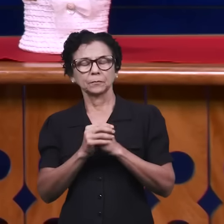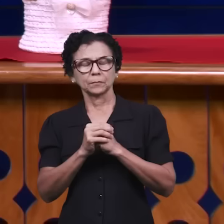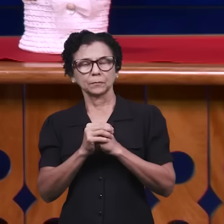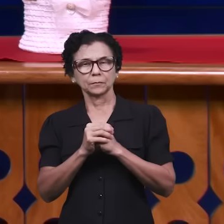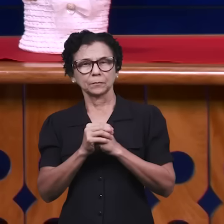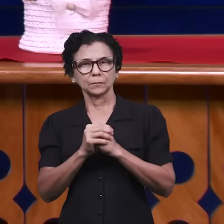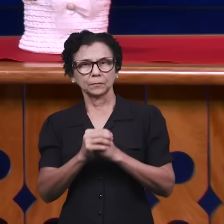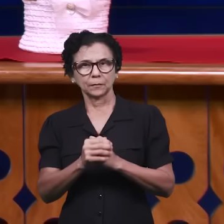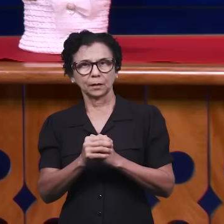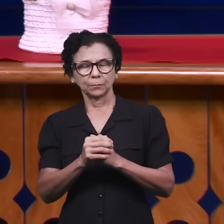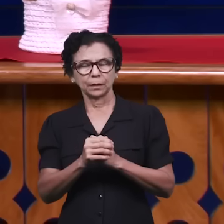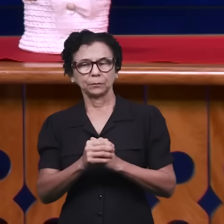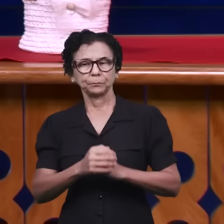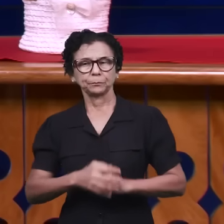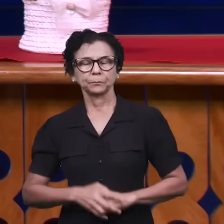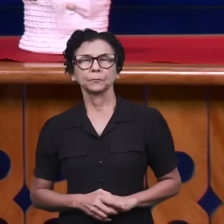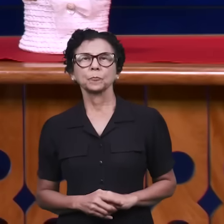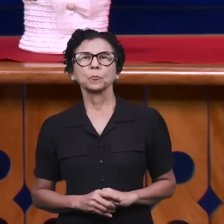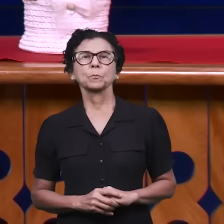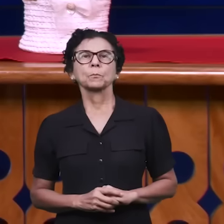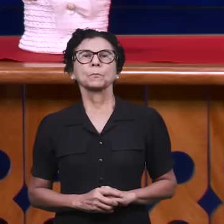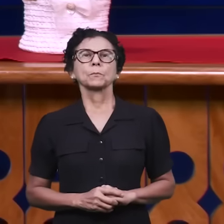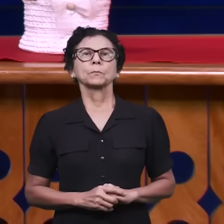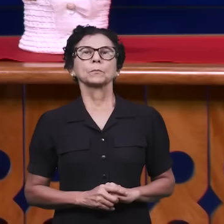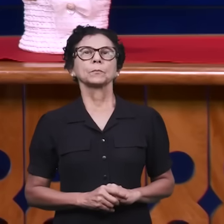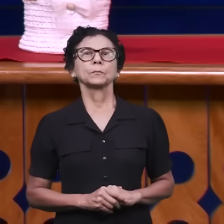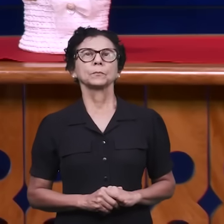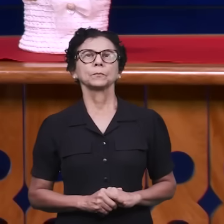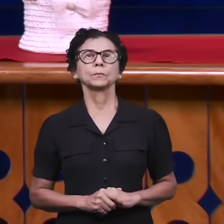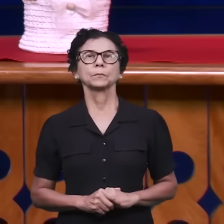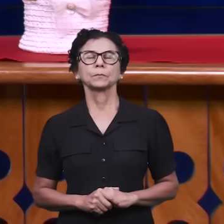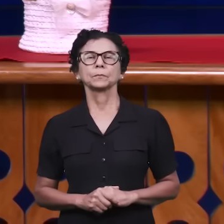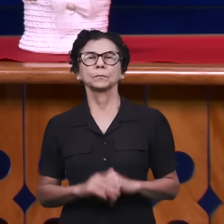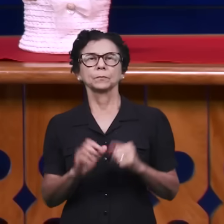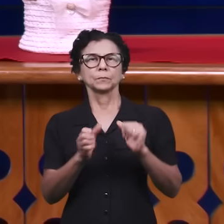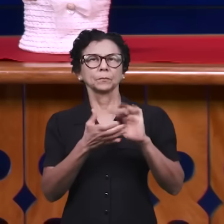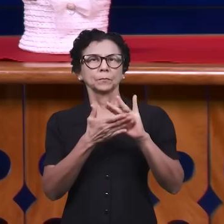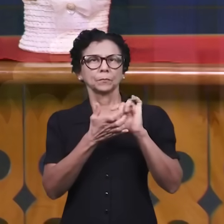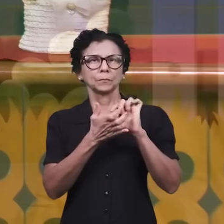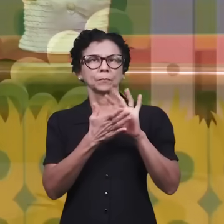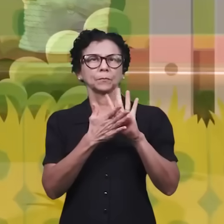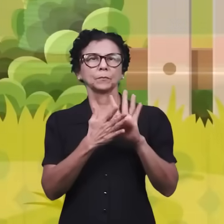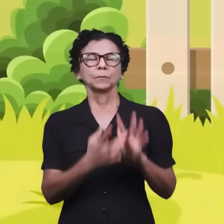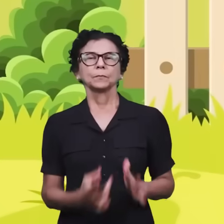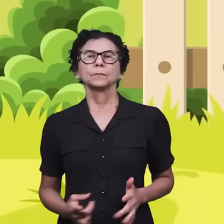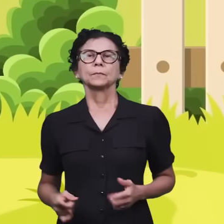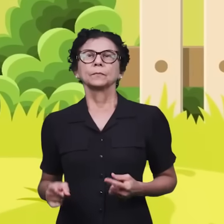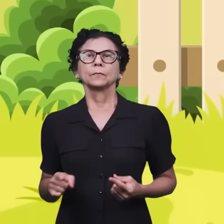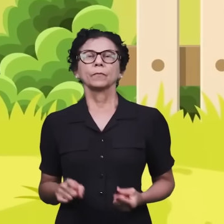nome de Jesus. Amém. Vamos louvar o Senhor com um hino.